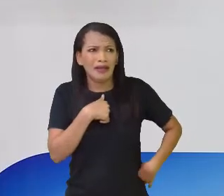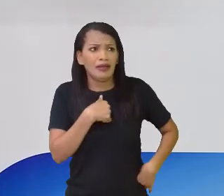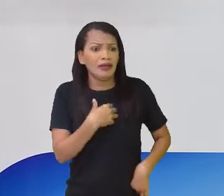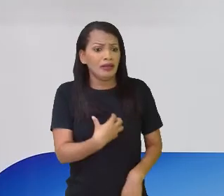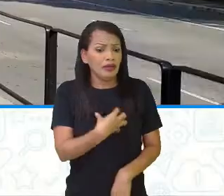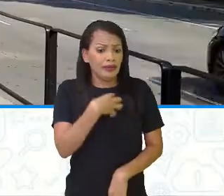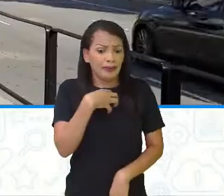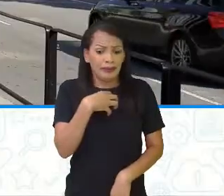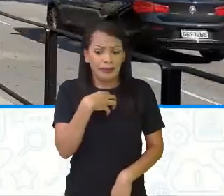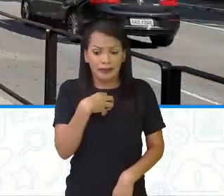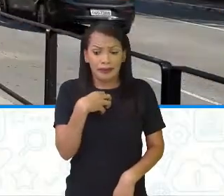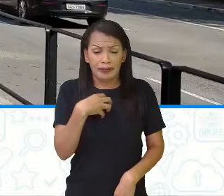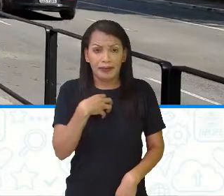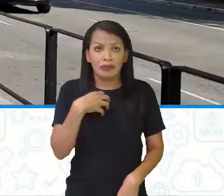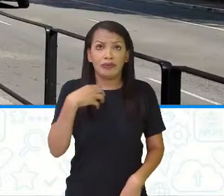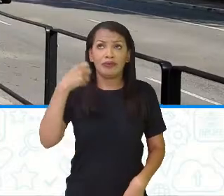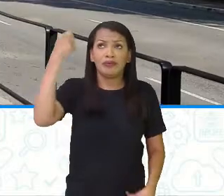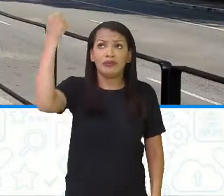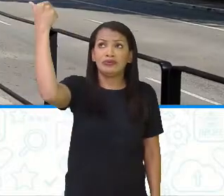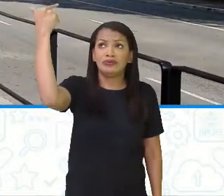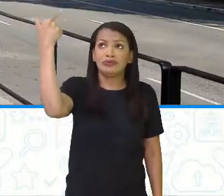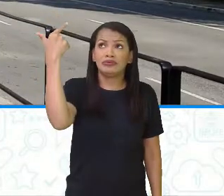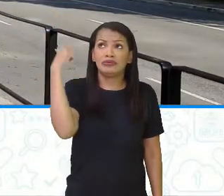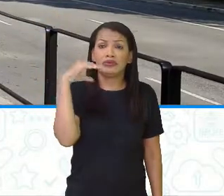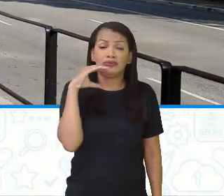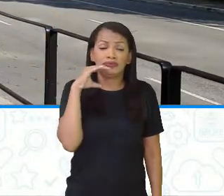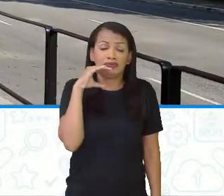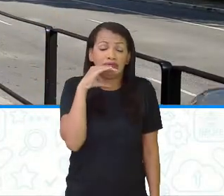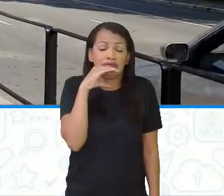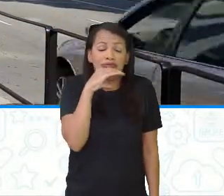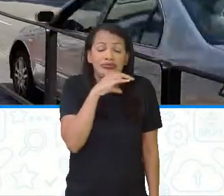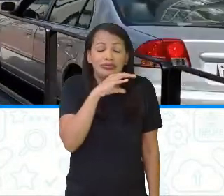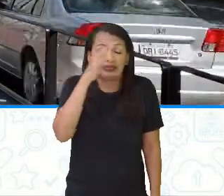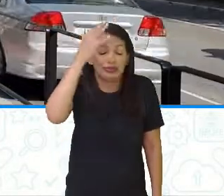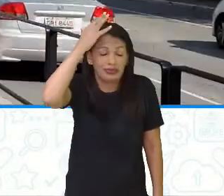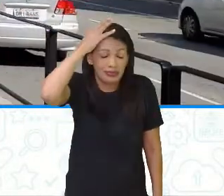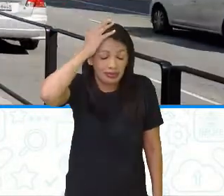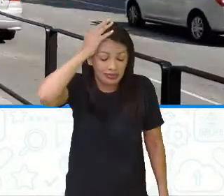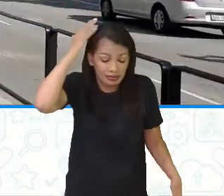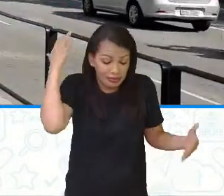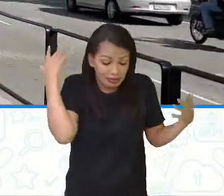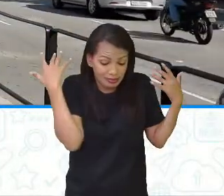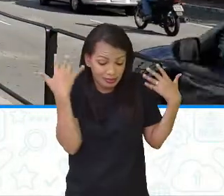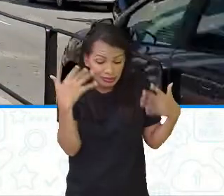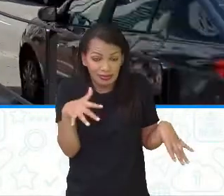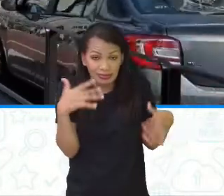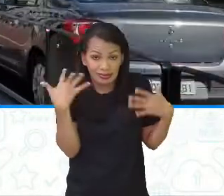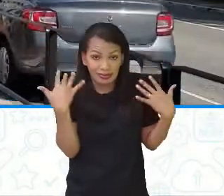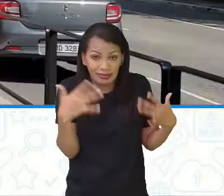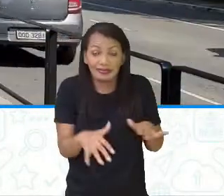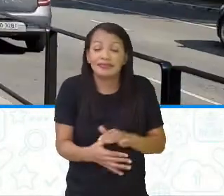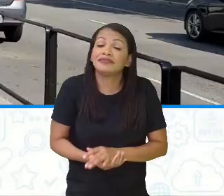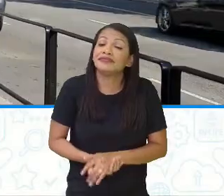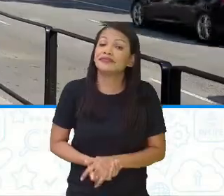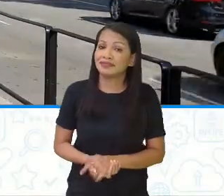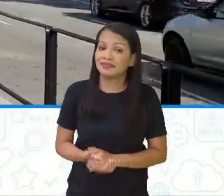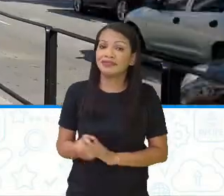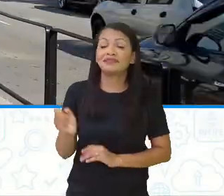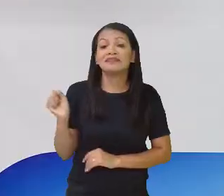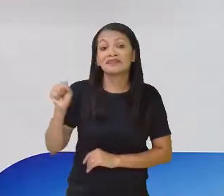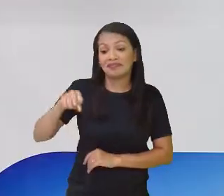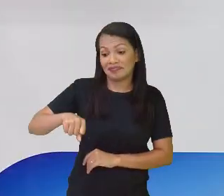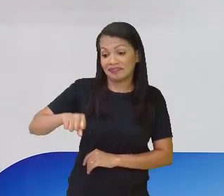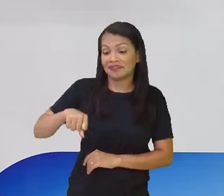sentindo esbaforida só de observar esse sol na cabeça. Pois é, isso é o que nós